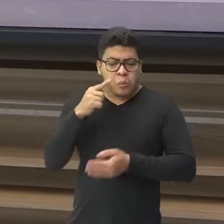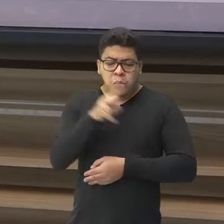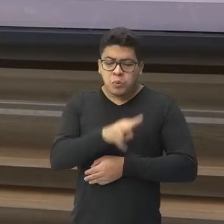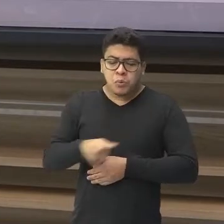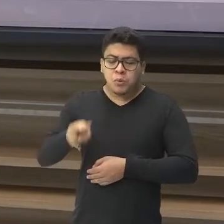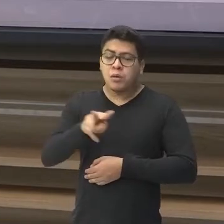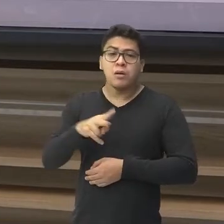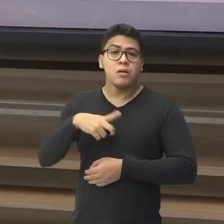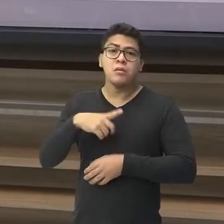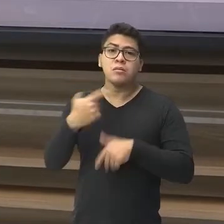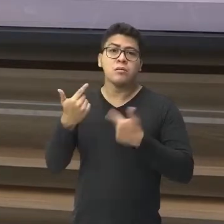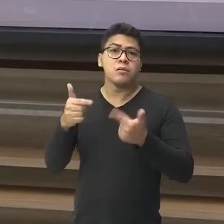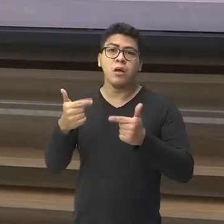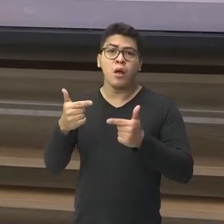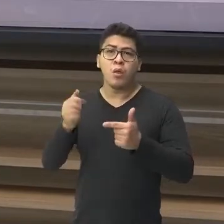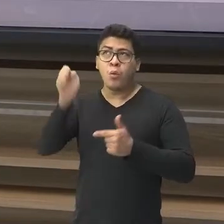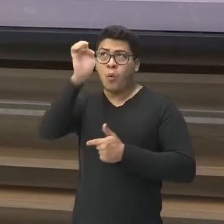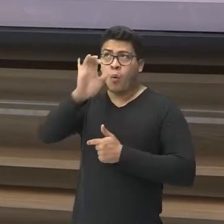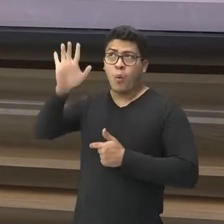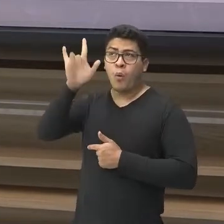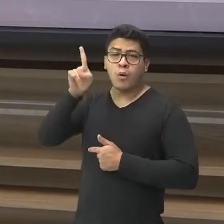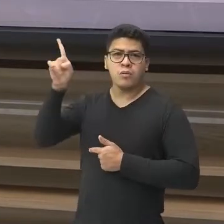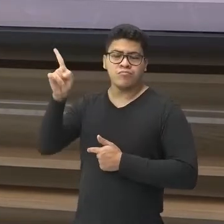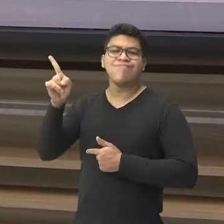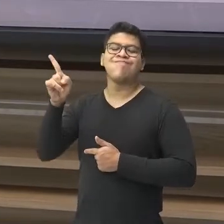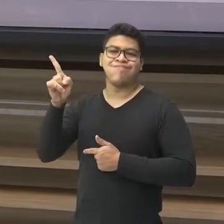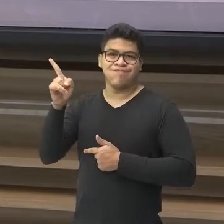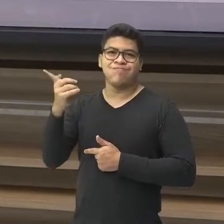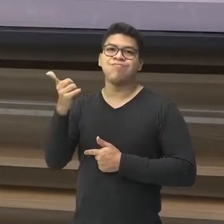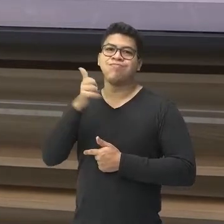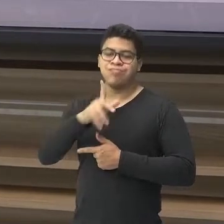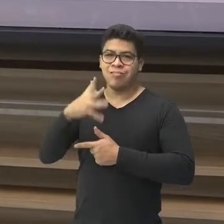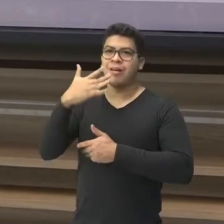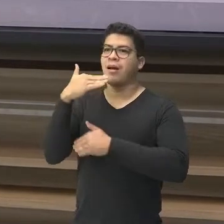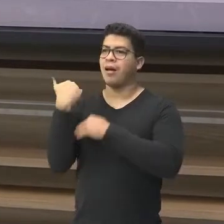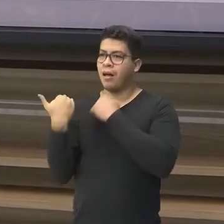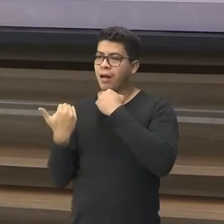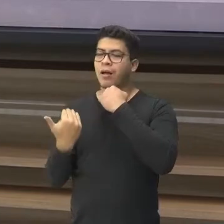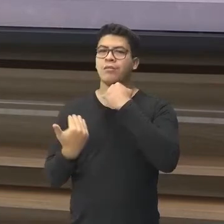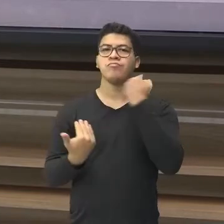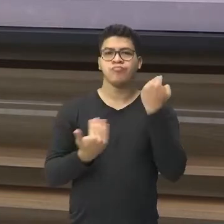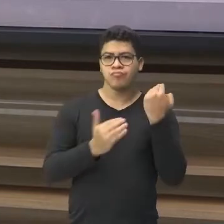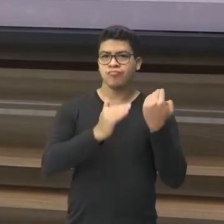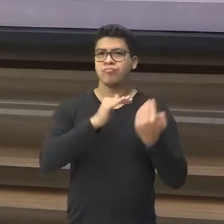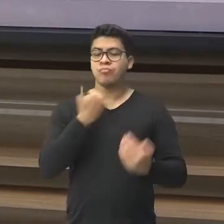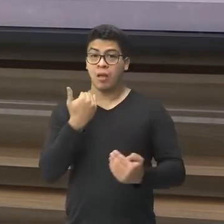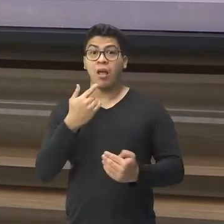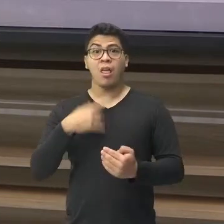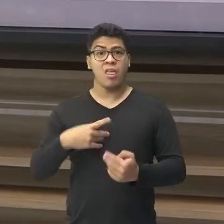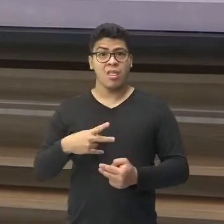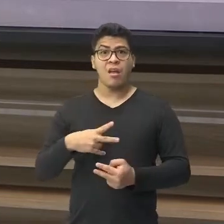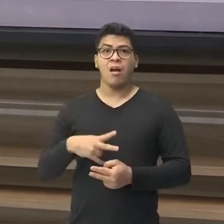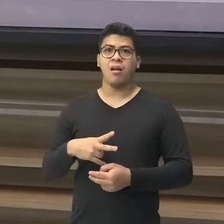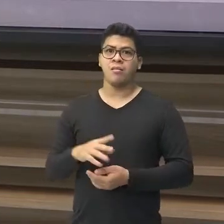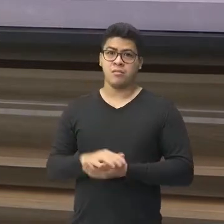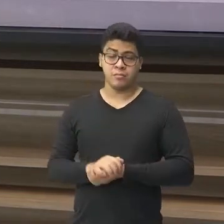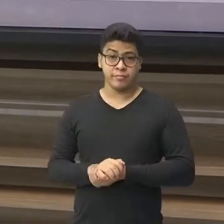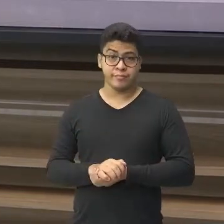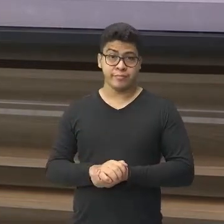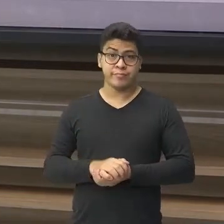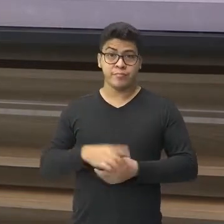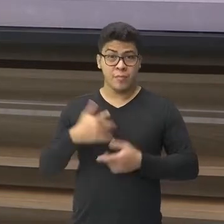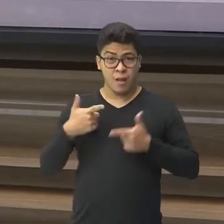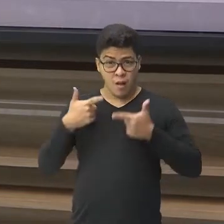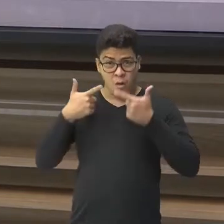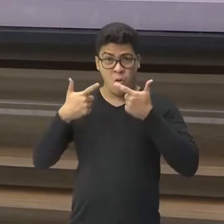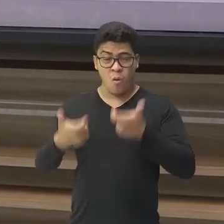em vários locais da Europa, vão perder suas vidas aí, devido à violência da guerra. E